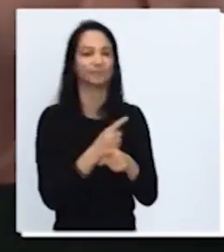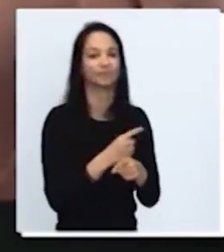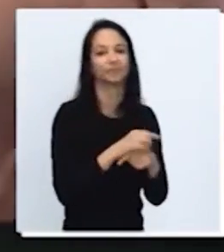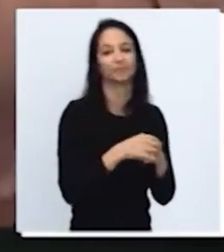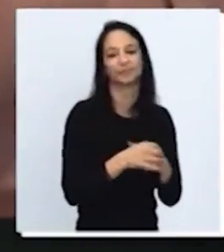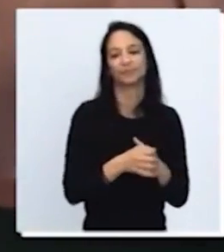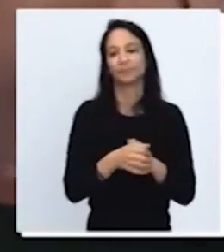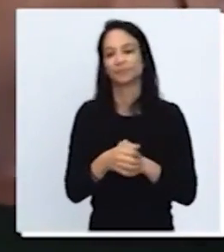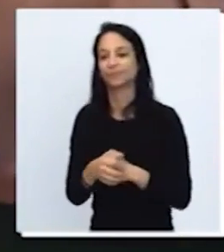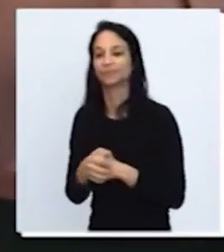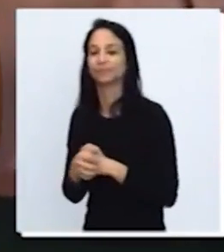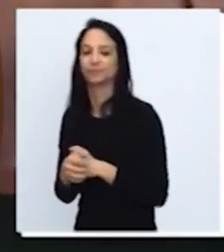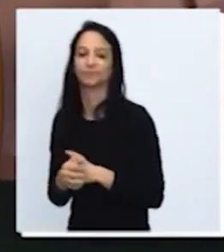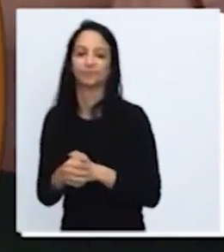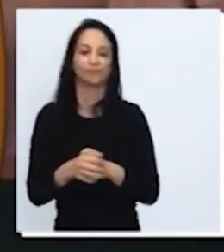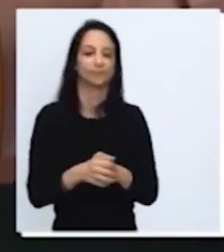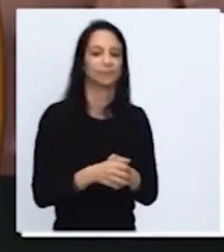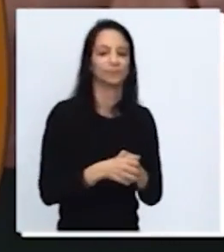som.